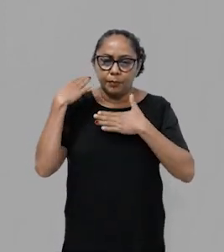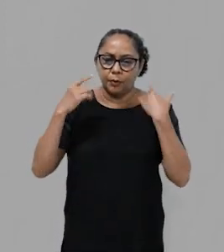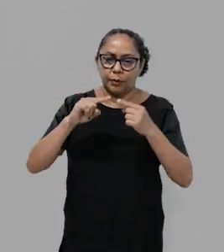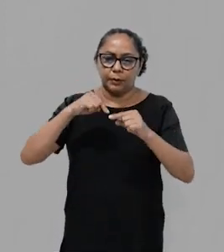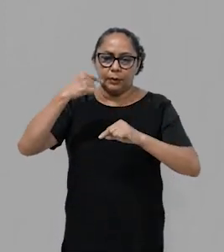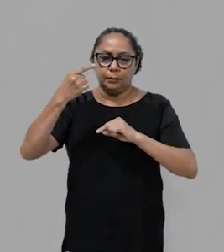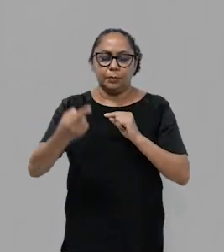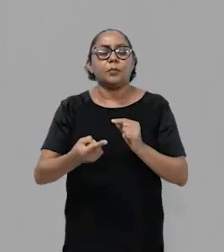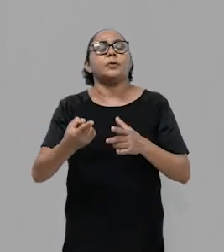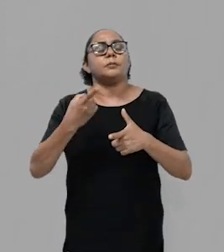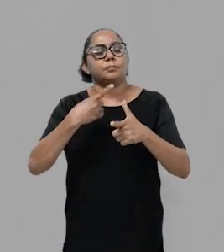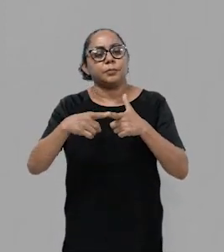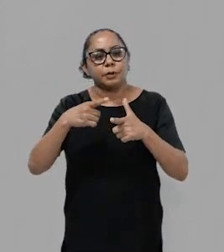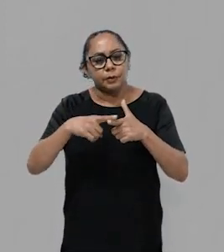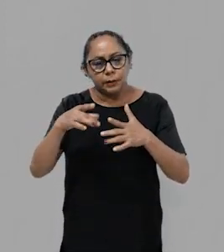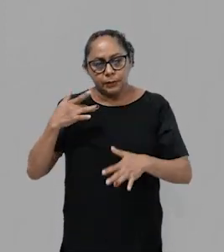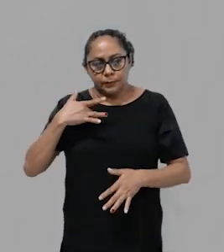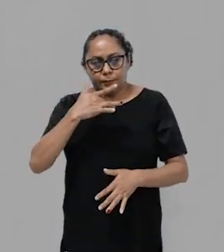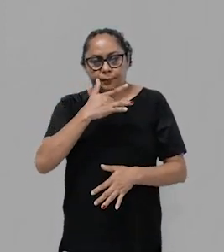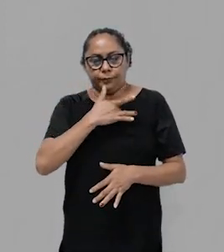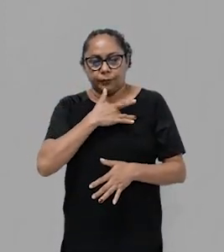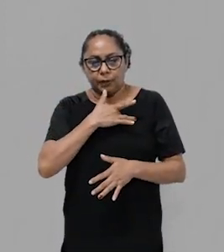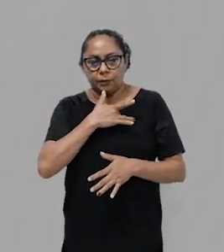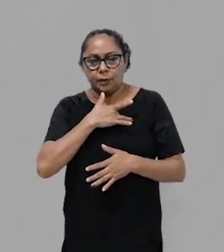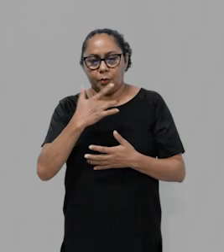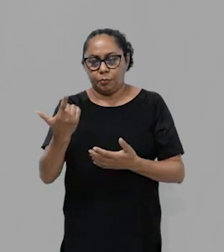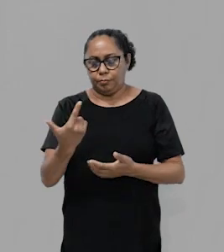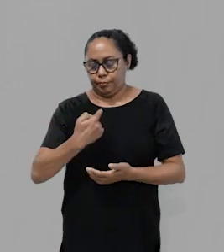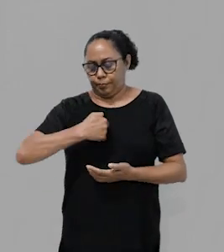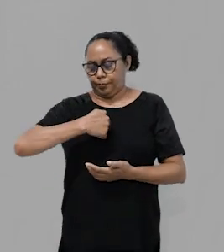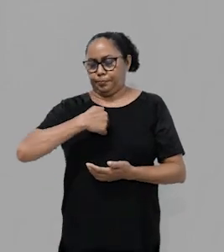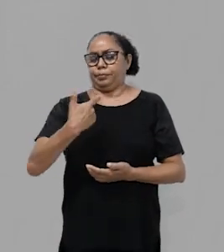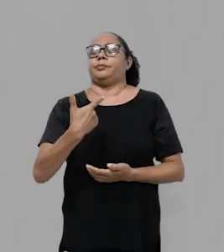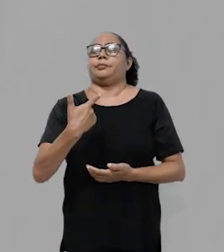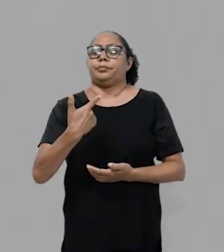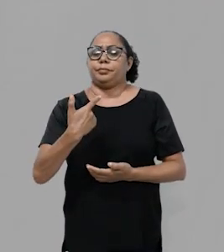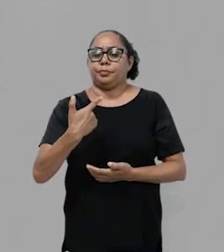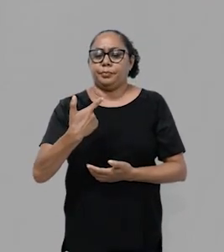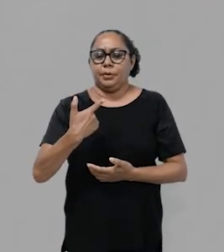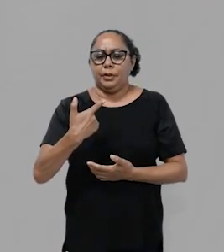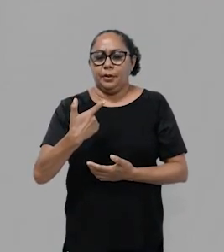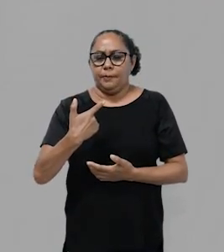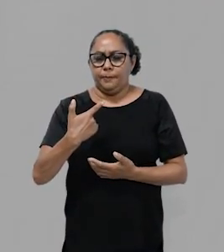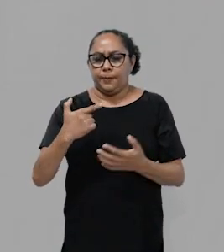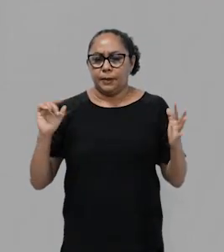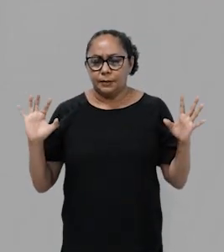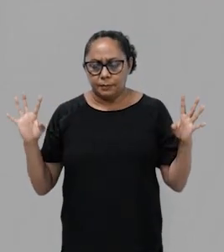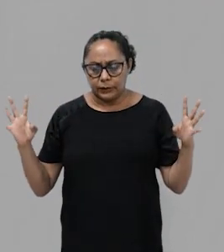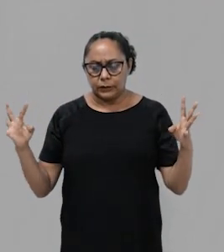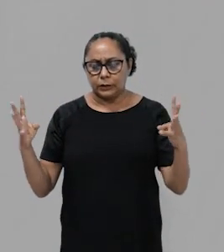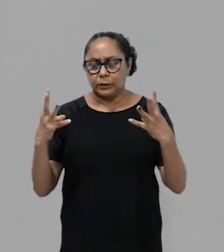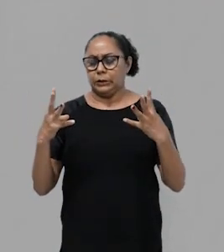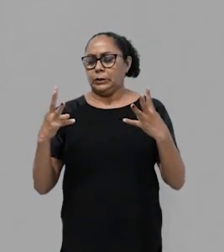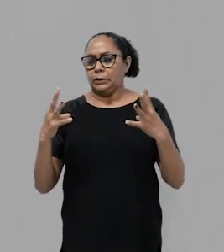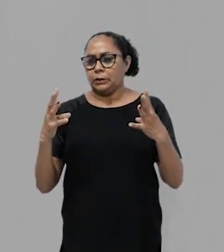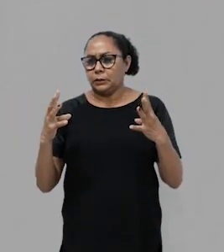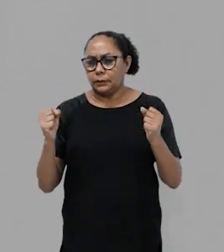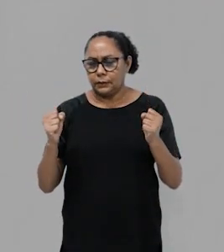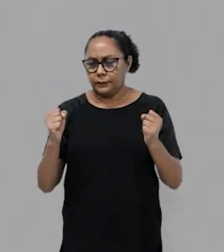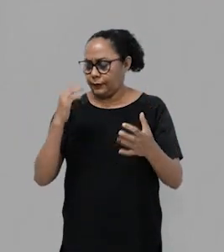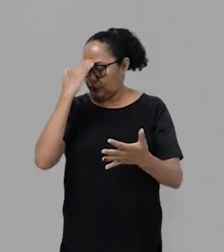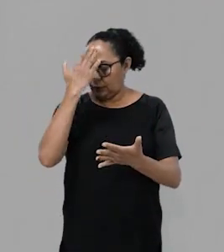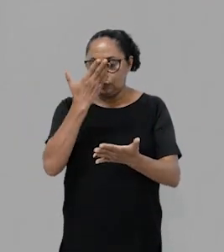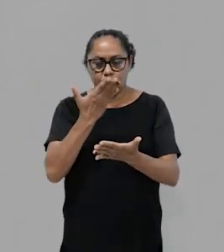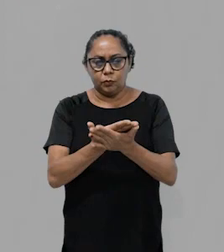situações. Ele arranja uma arma, dá um tiro nele mesmo. Muita gente não acredita nessa história porque